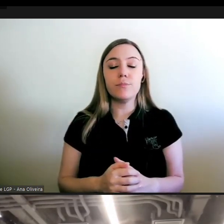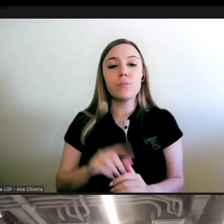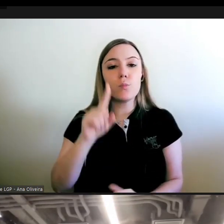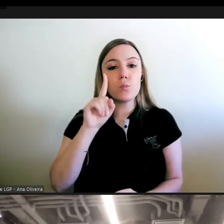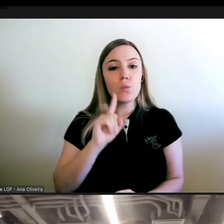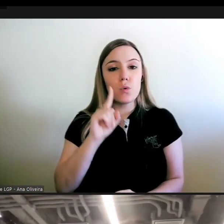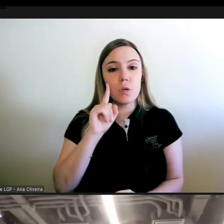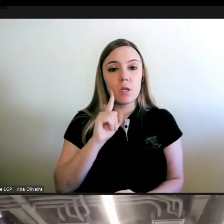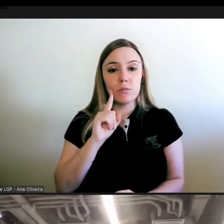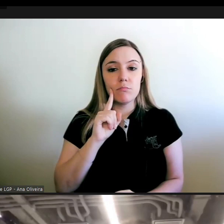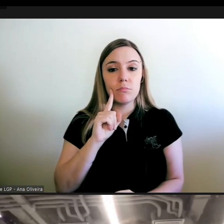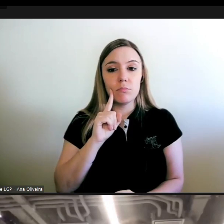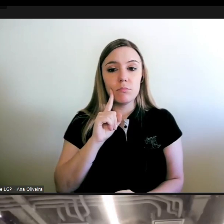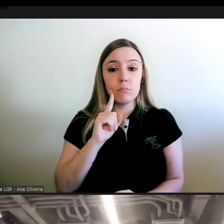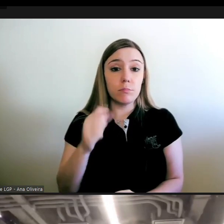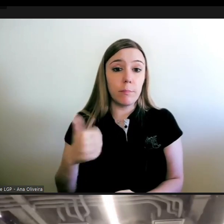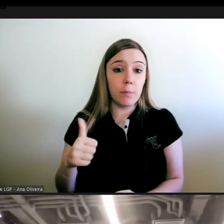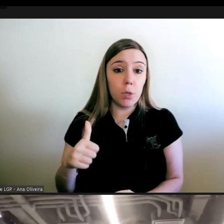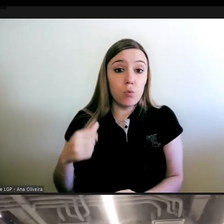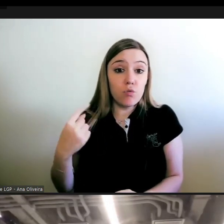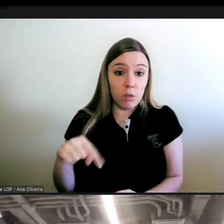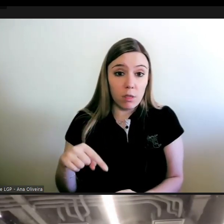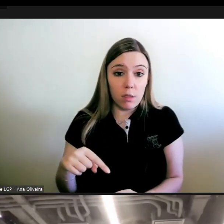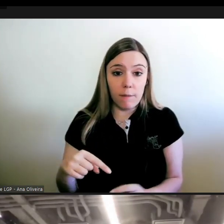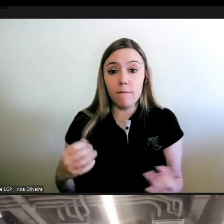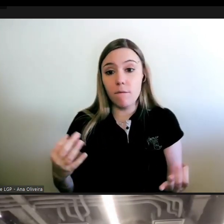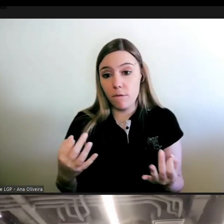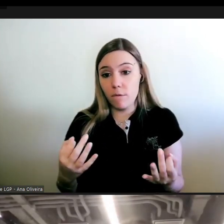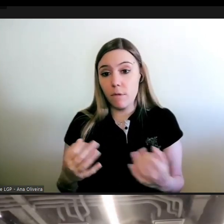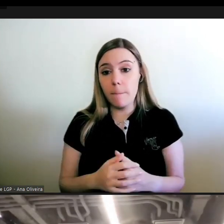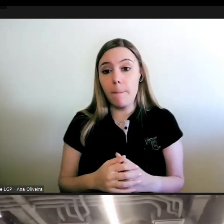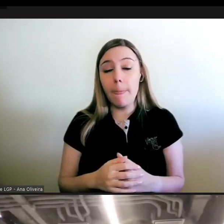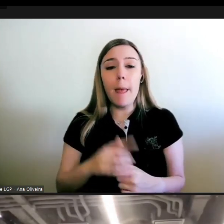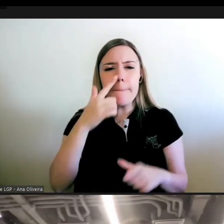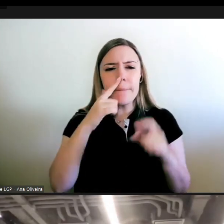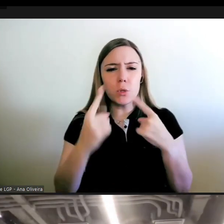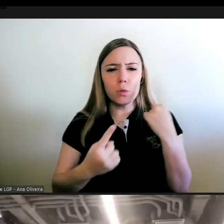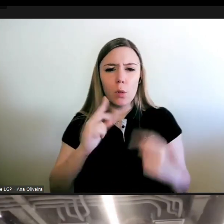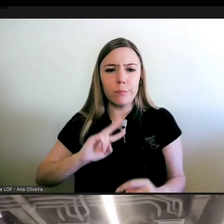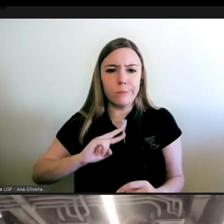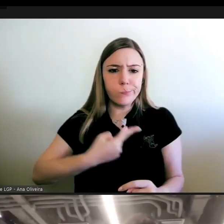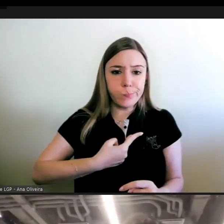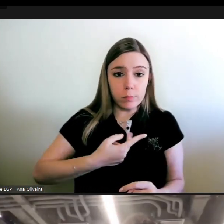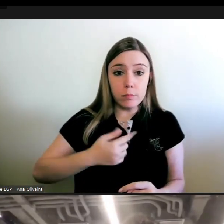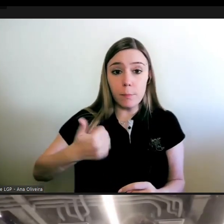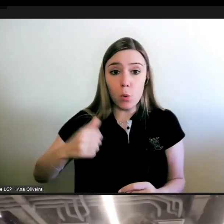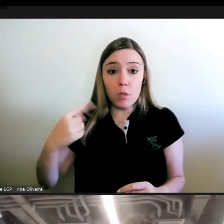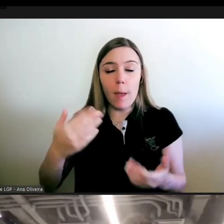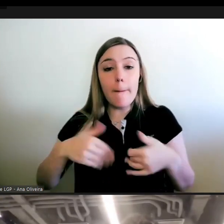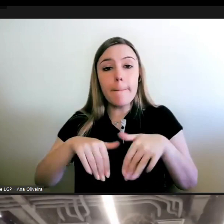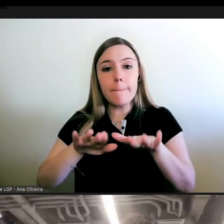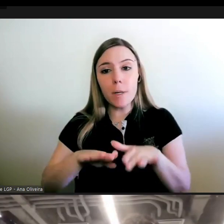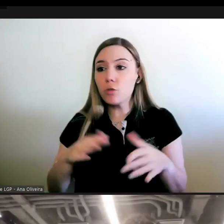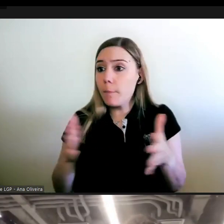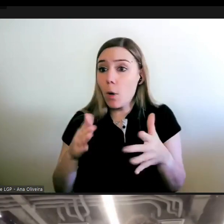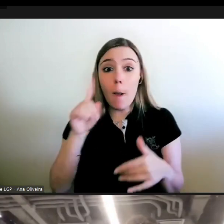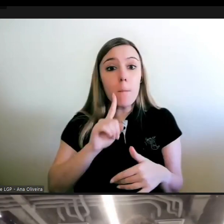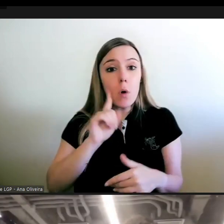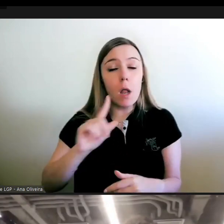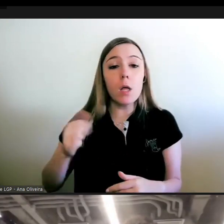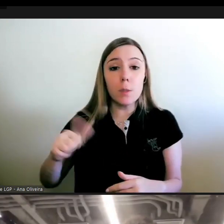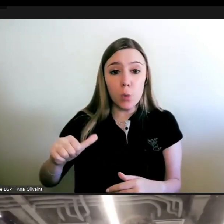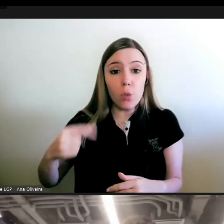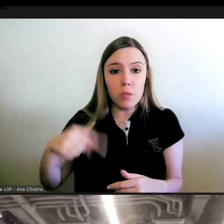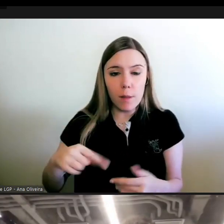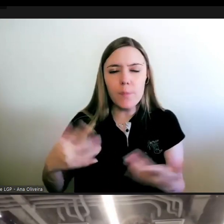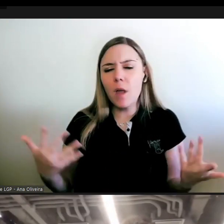em princípio, é que menstruam. Há pessoas trans que menstruam, mas as mulheres menstruam. Nem todos os serviços públicos, ou nem